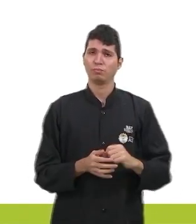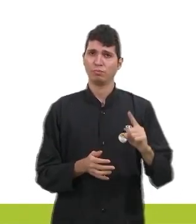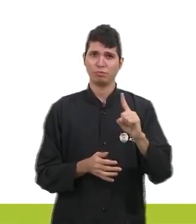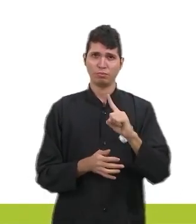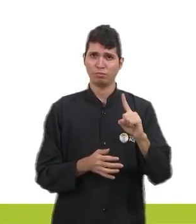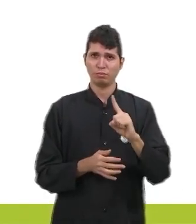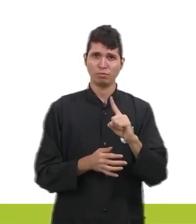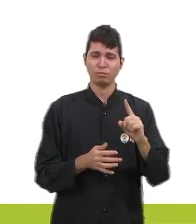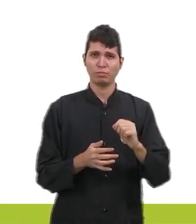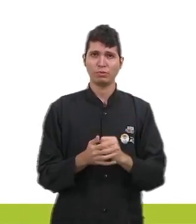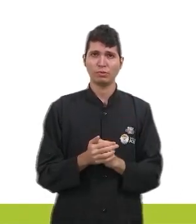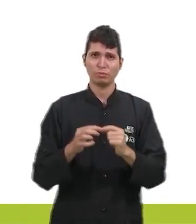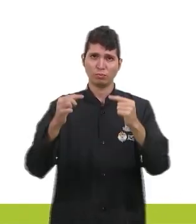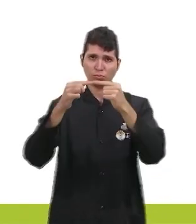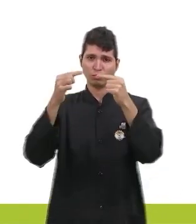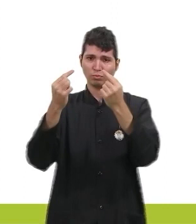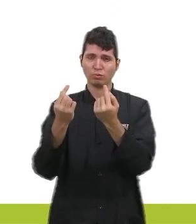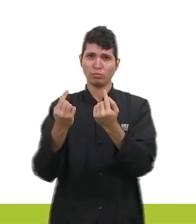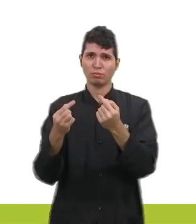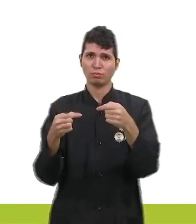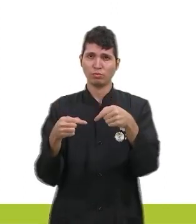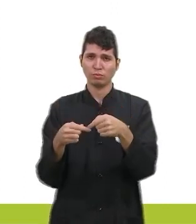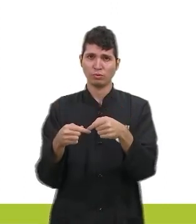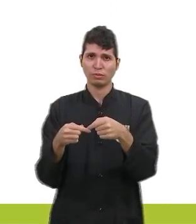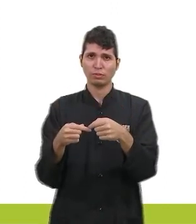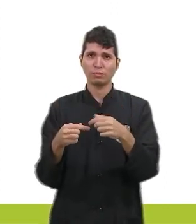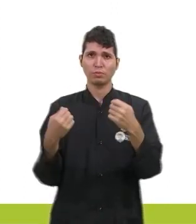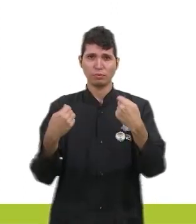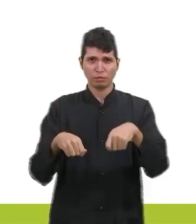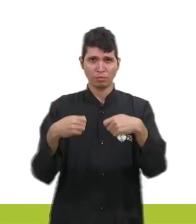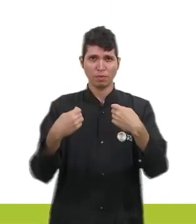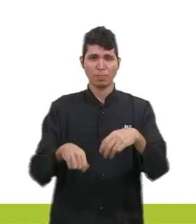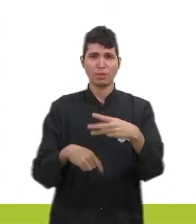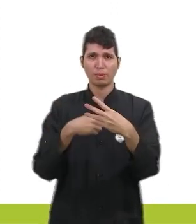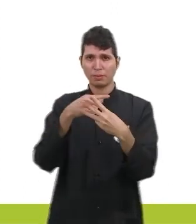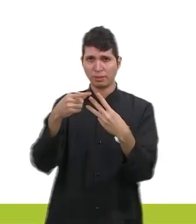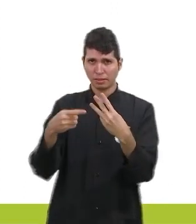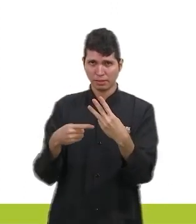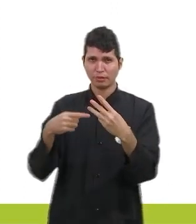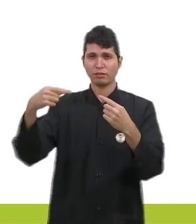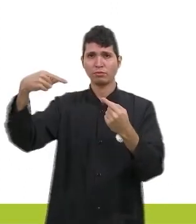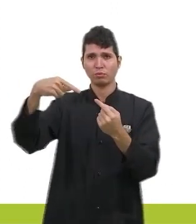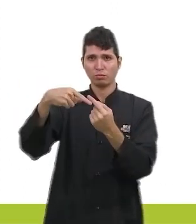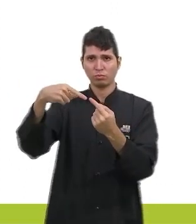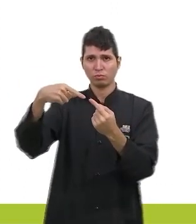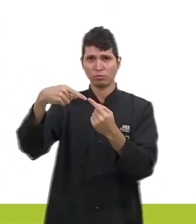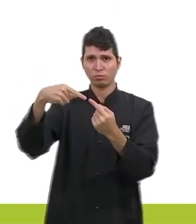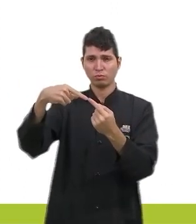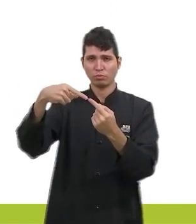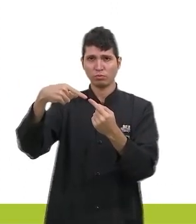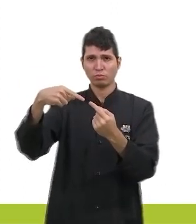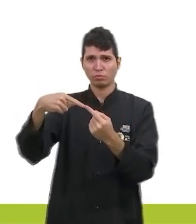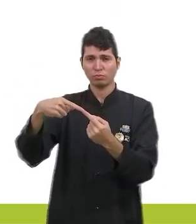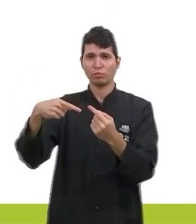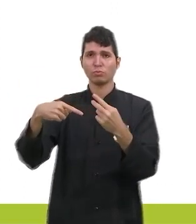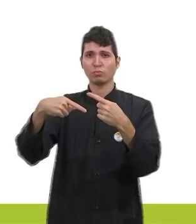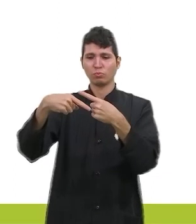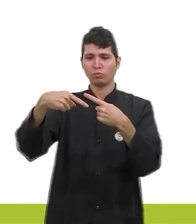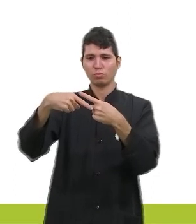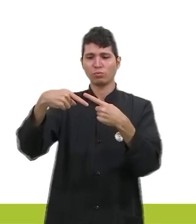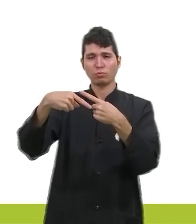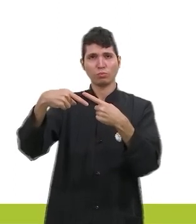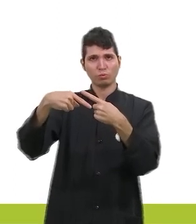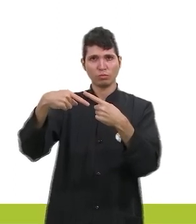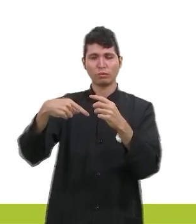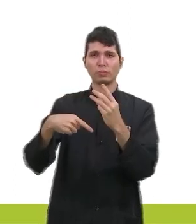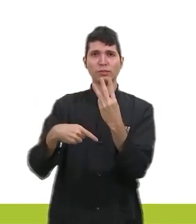composto aromático ele precisa ter 3 ligações duplas. E no exemplo da questão E, eu tenho somente